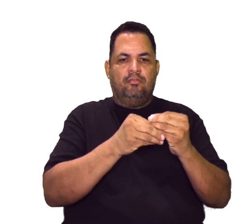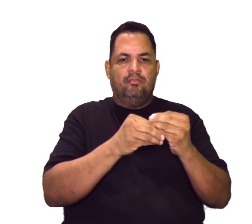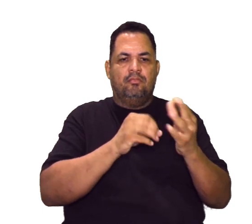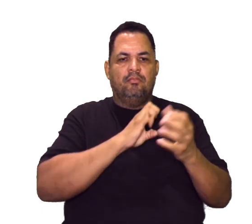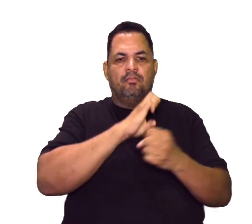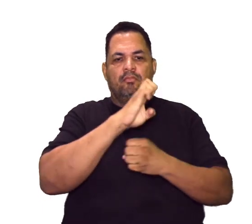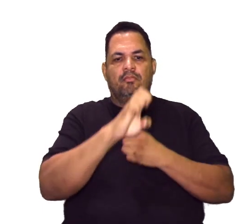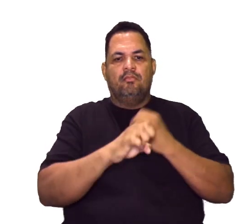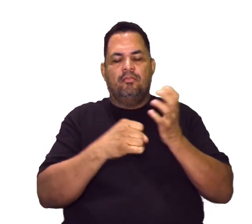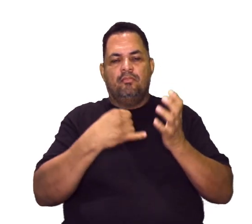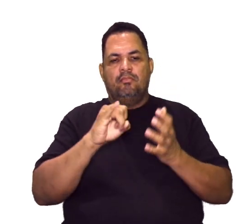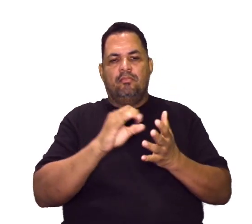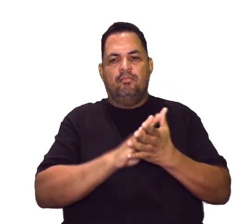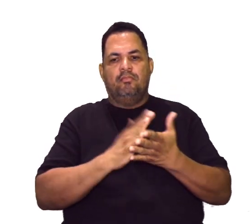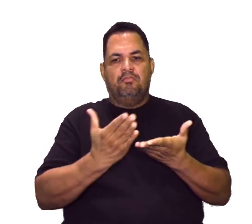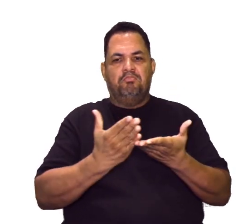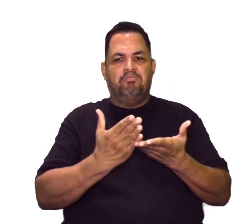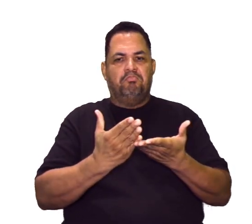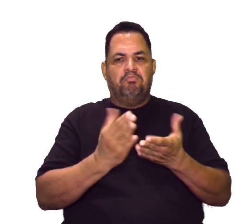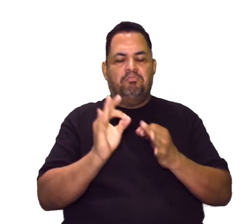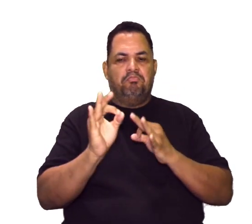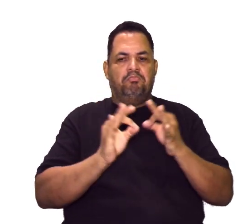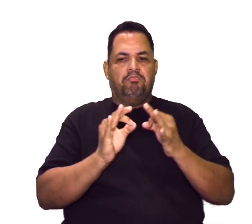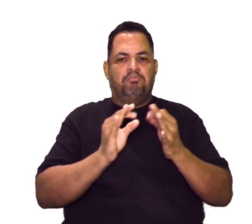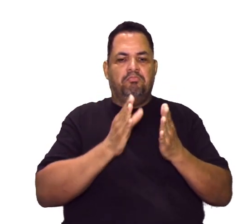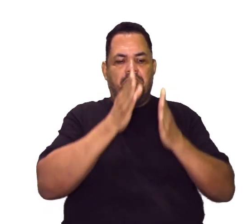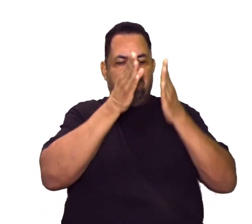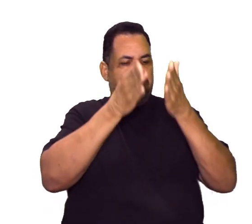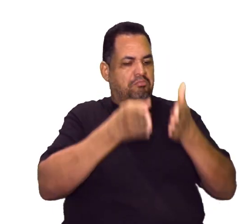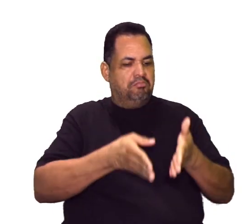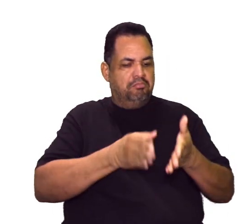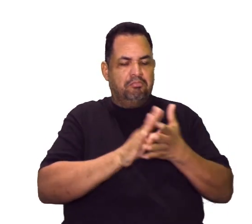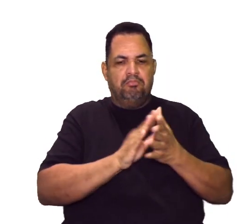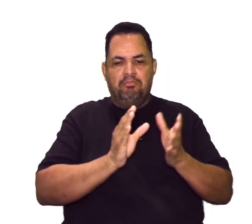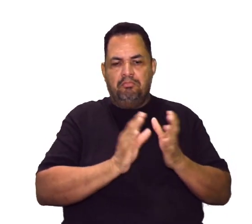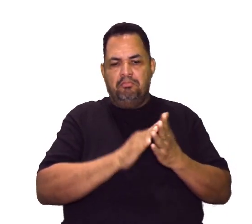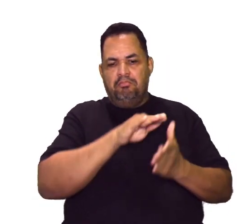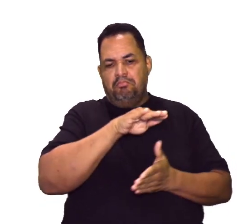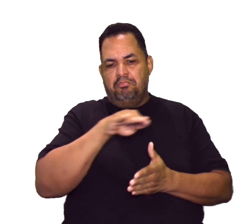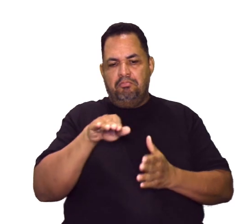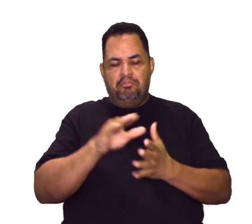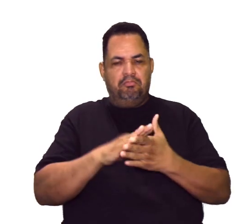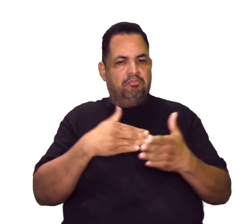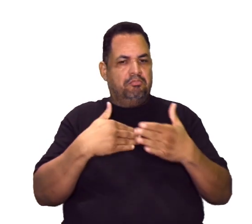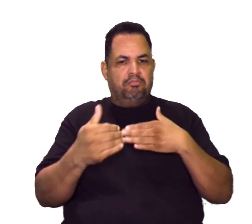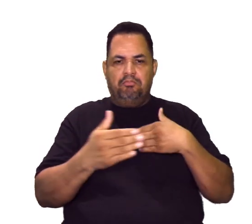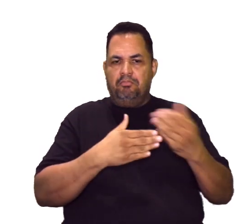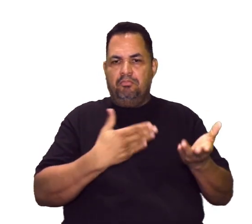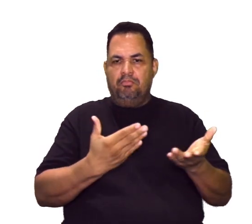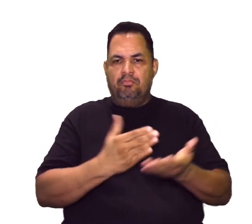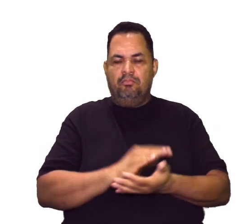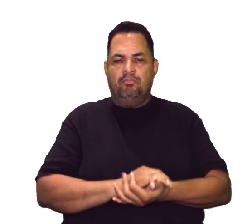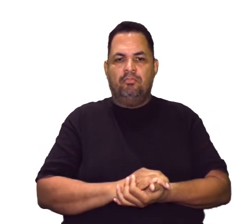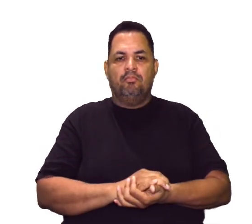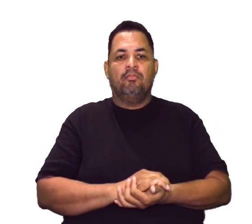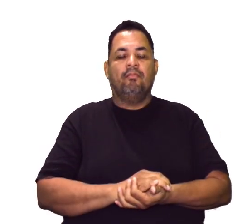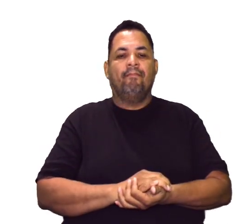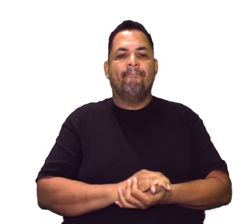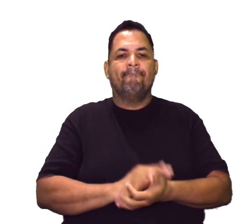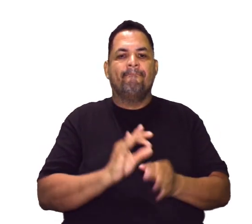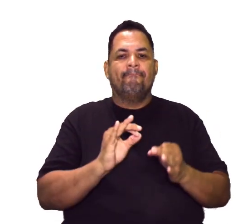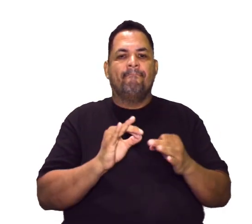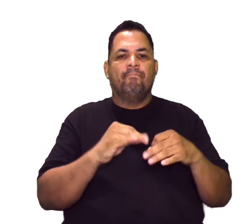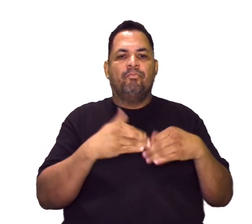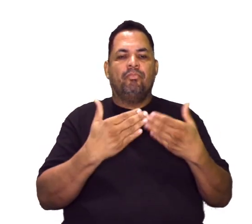elétrons, independente de estarem no mesmo período da família, enfim. Ok? De forma